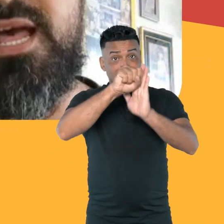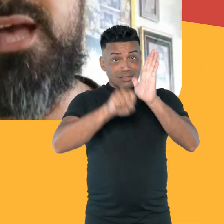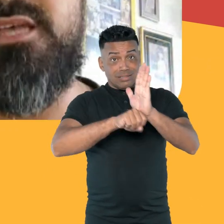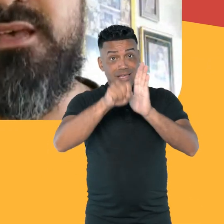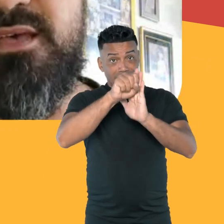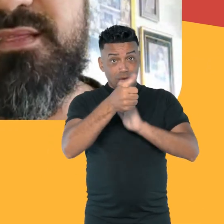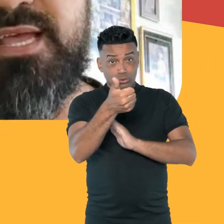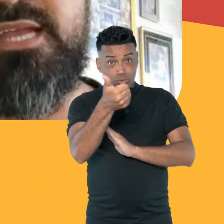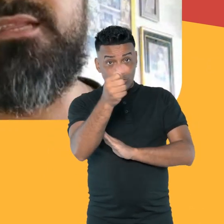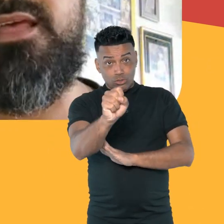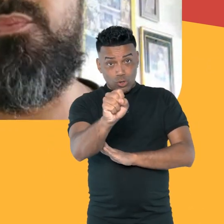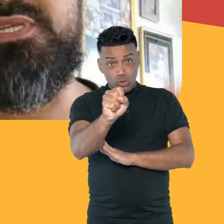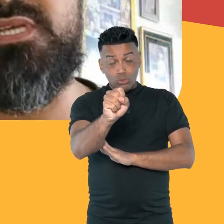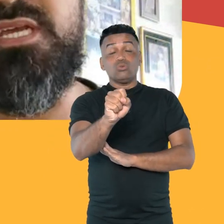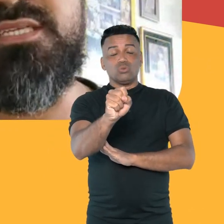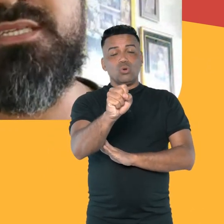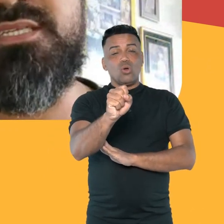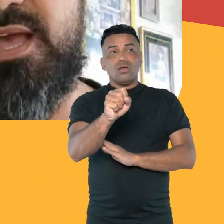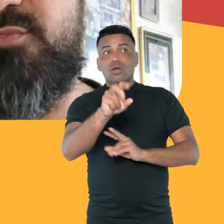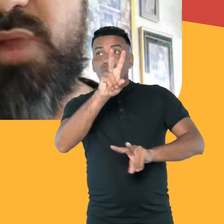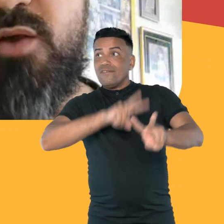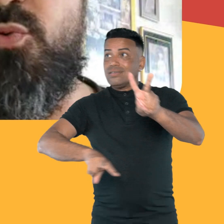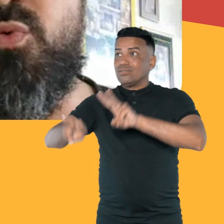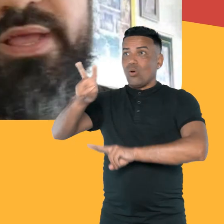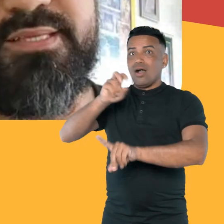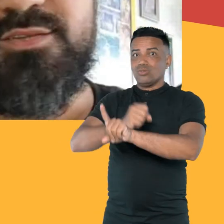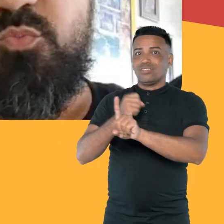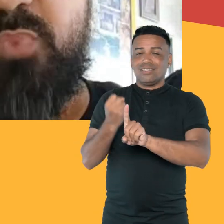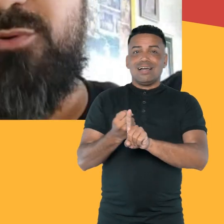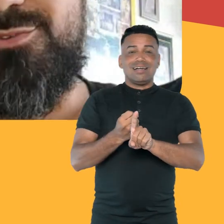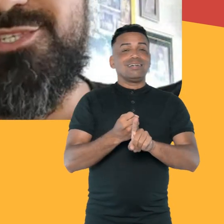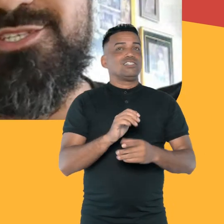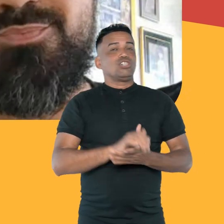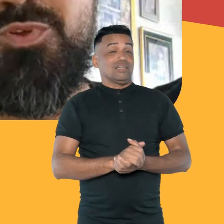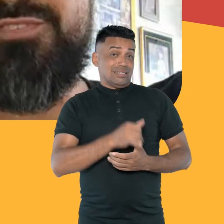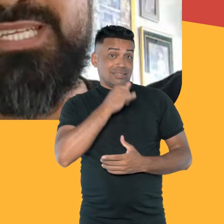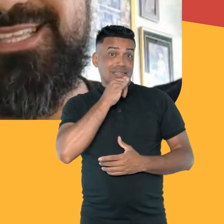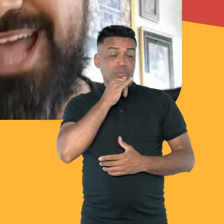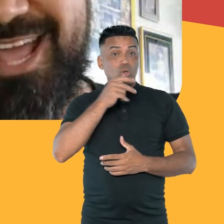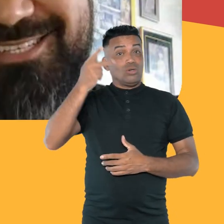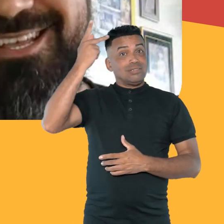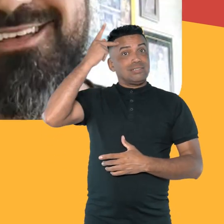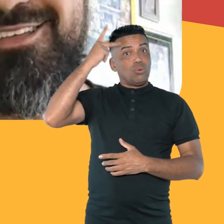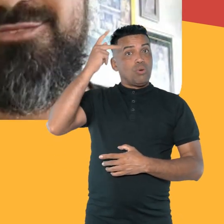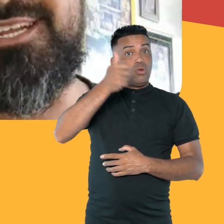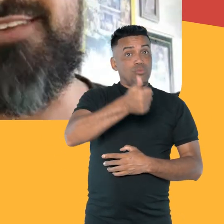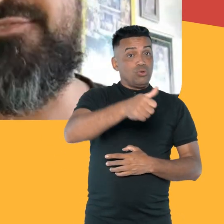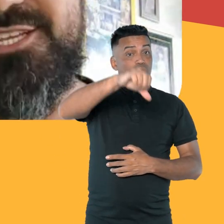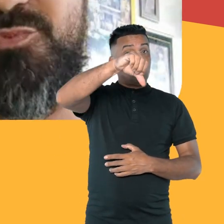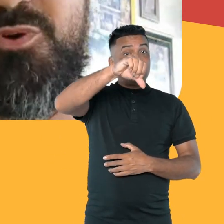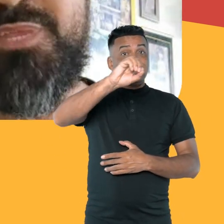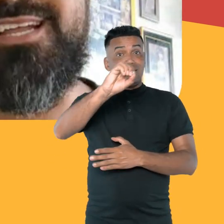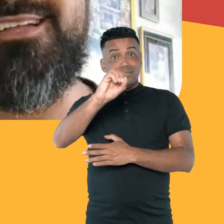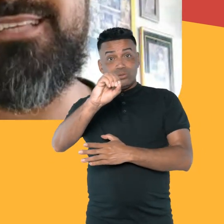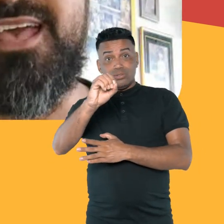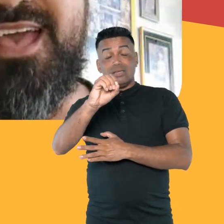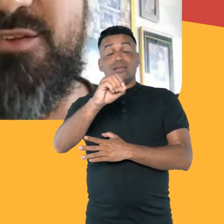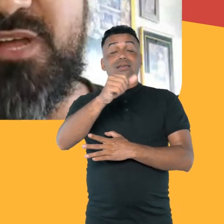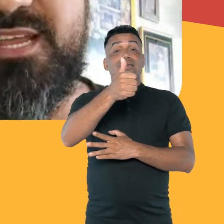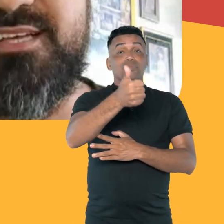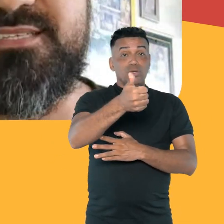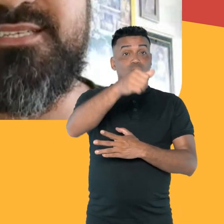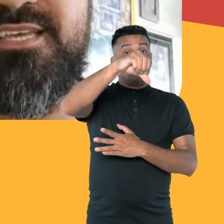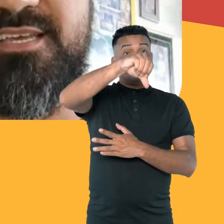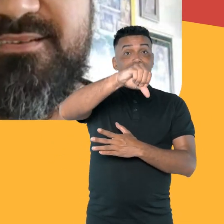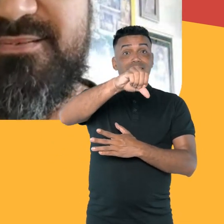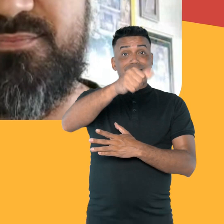da sociedade daquele tempo. As crianças que brincavam na rua em São Paulo de 1910, que não tinha nem 20 mil habitantes,